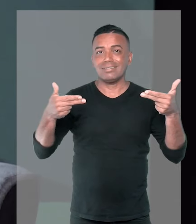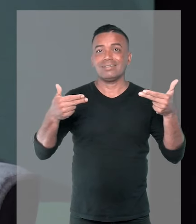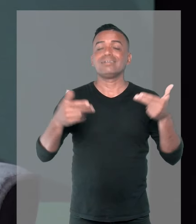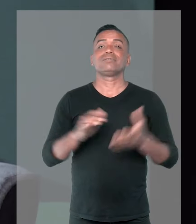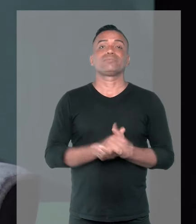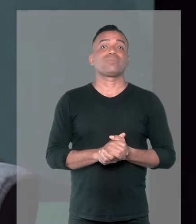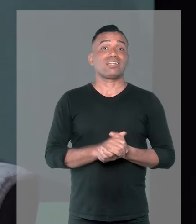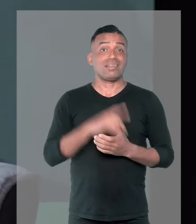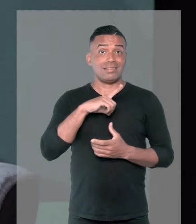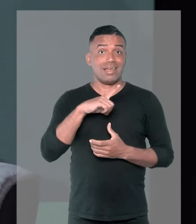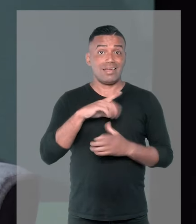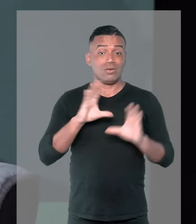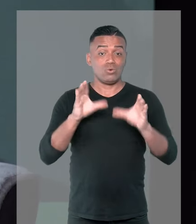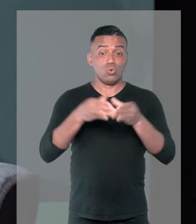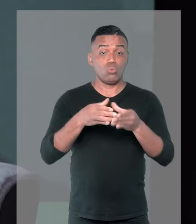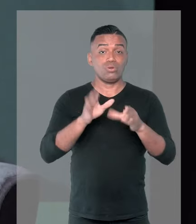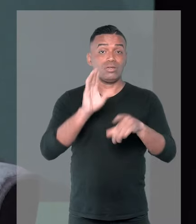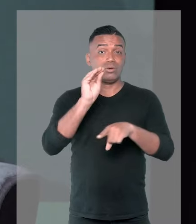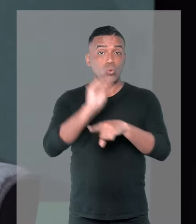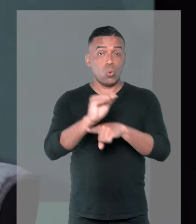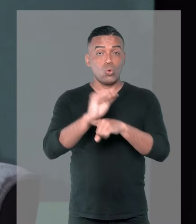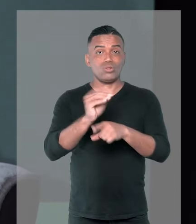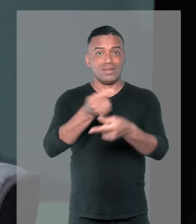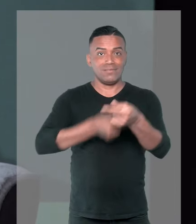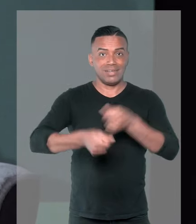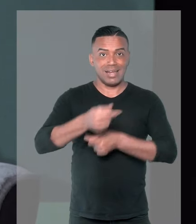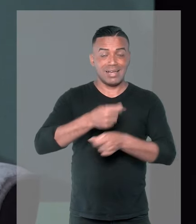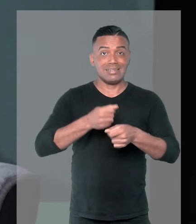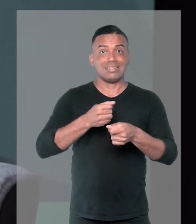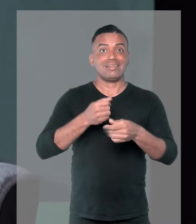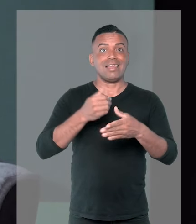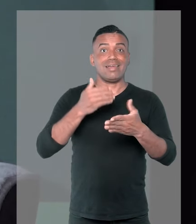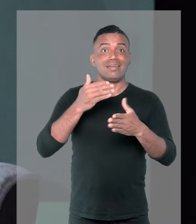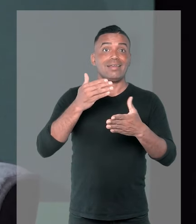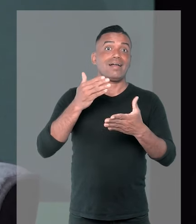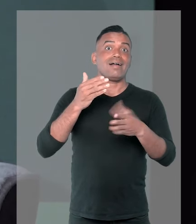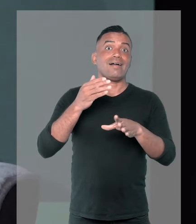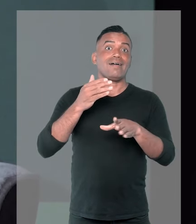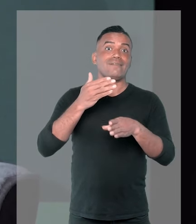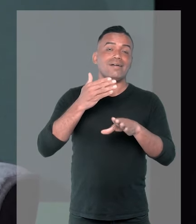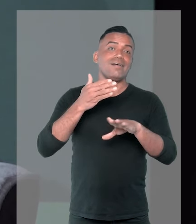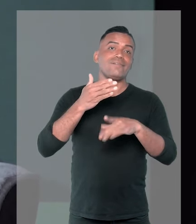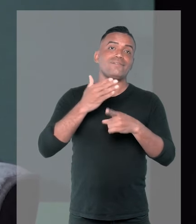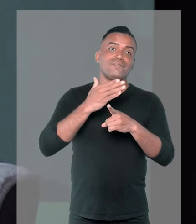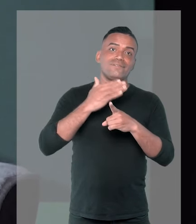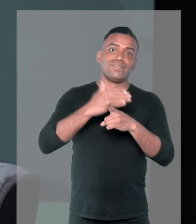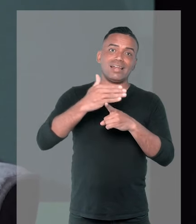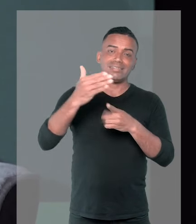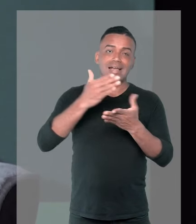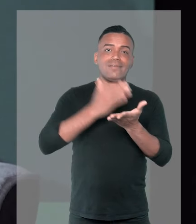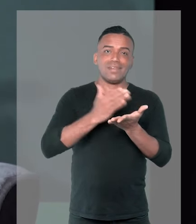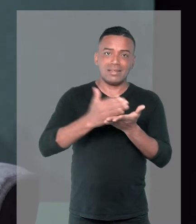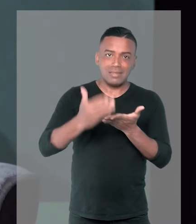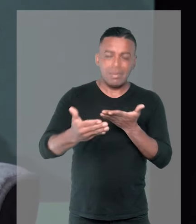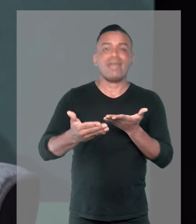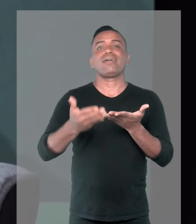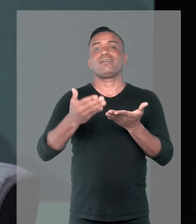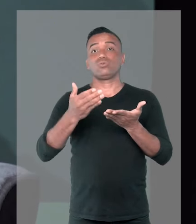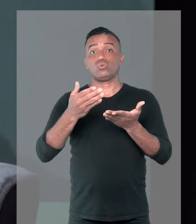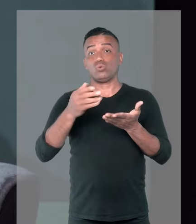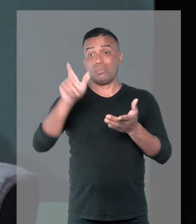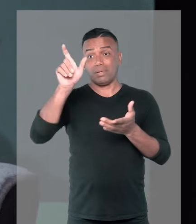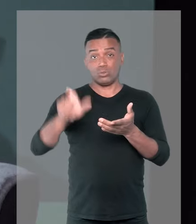de Finanças mas dentro lá você tem financiamento ao consumidor e financiamento ao vendedor aí você tem outros de Finanças que estão em